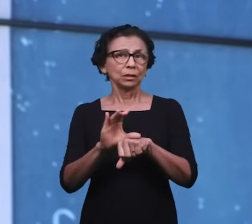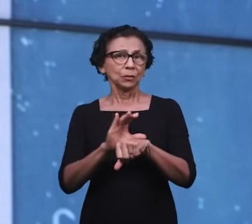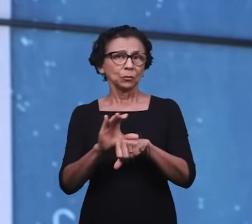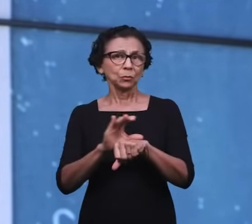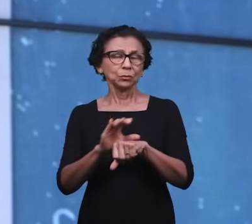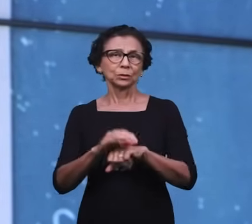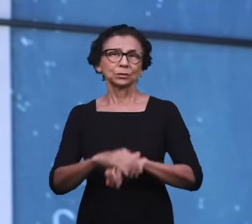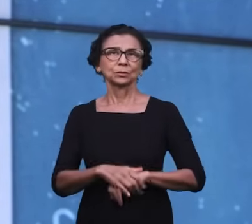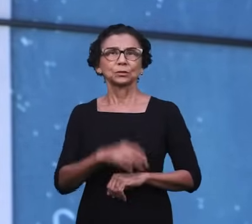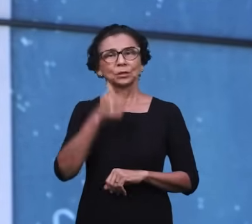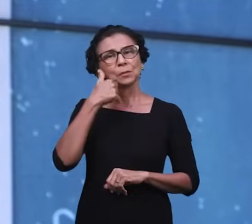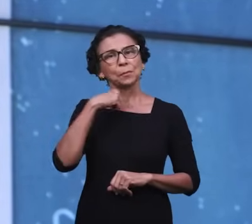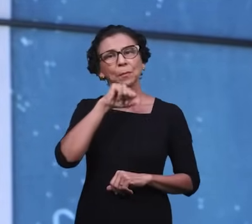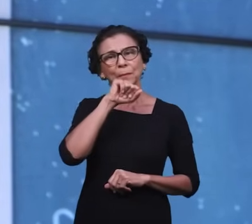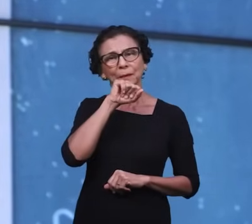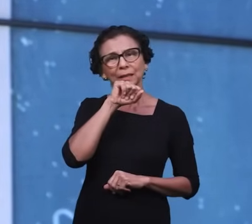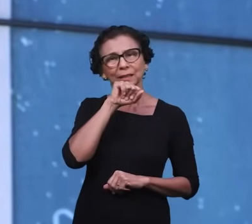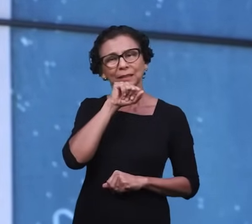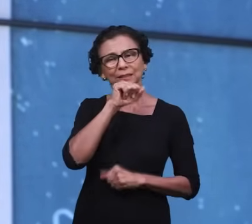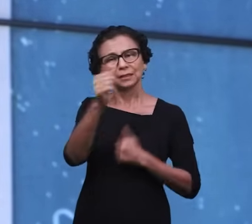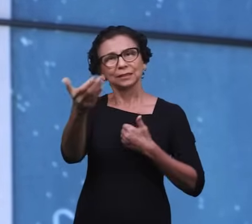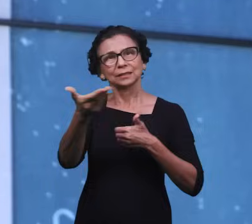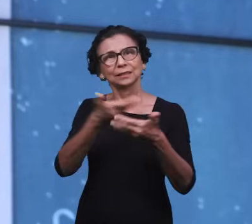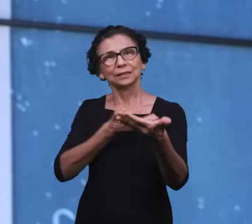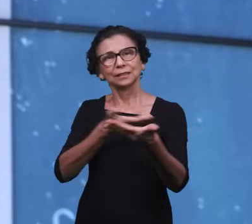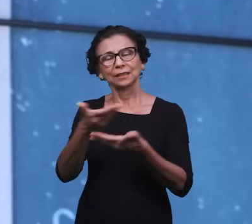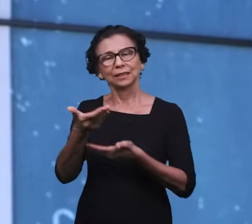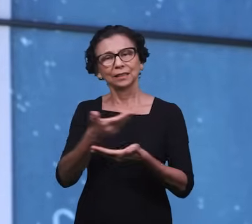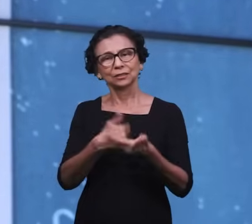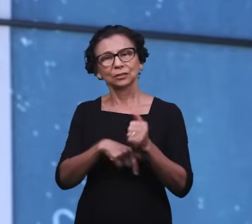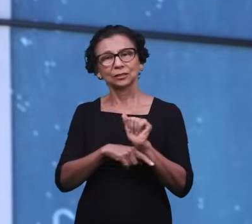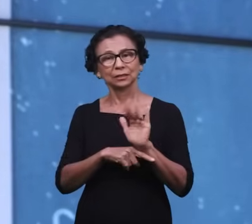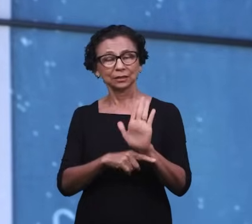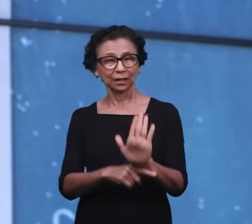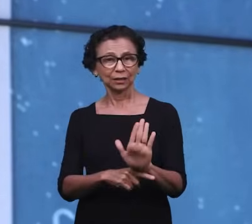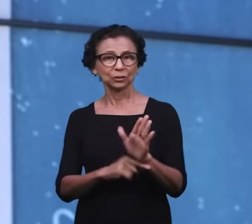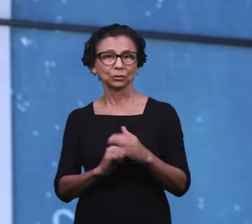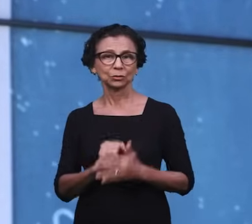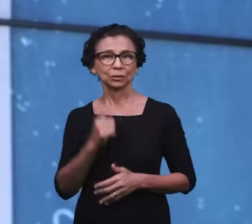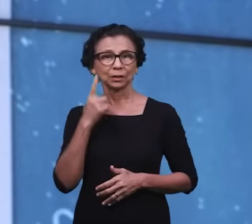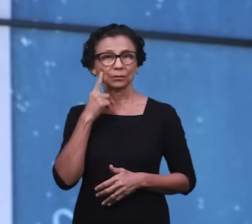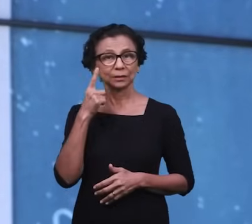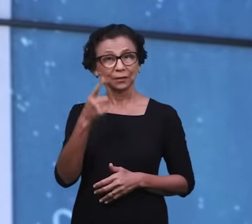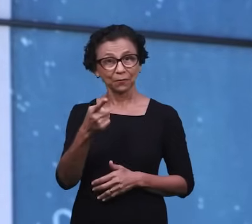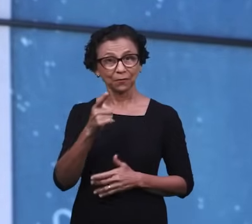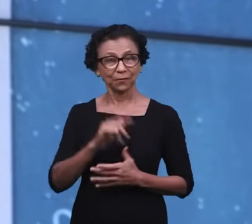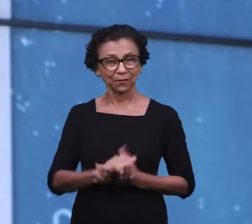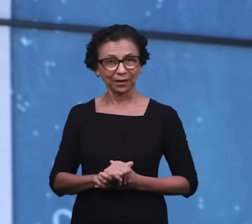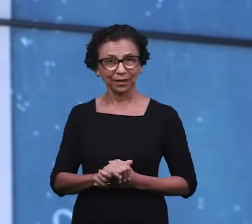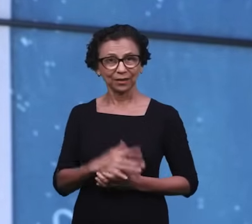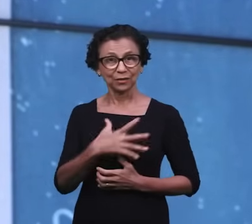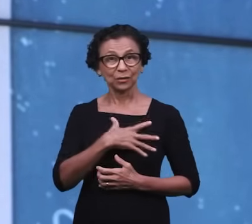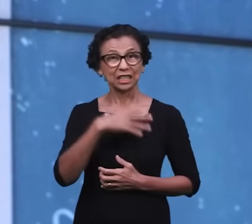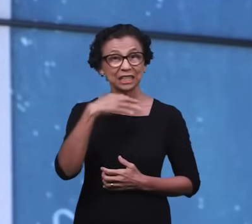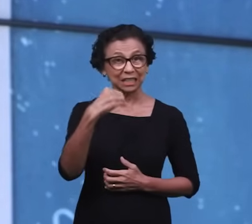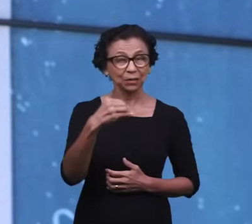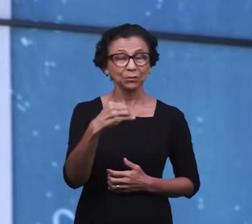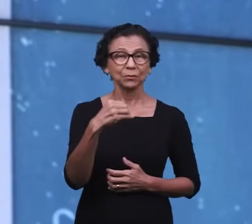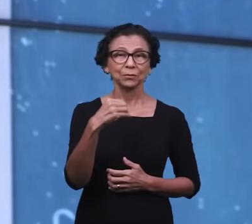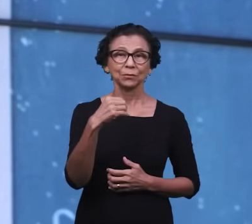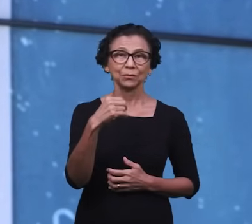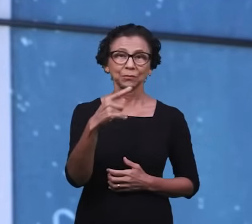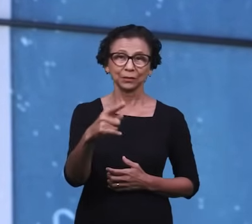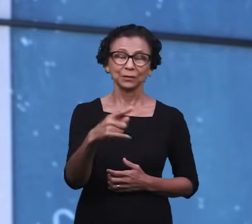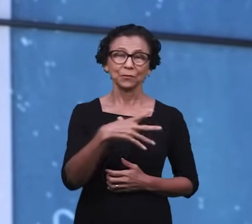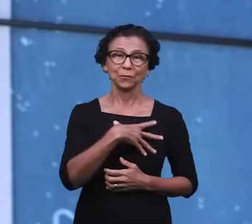Muito bom. Que ajuda exatamente isso que a doutora falou, você enxergar o seu filho como o seu filho. Então, assim, isso foi um